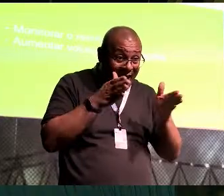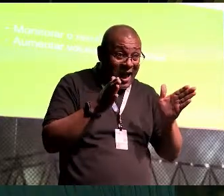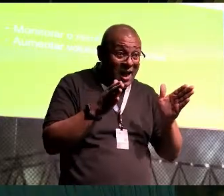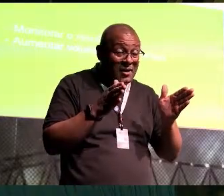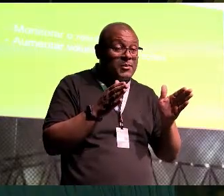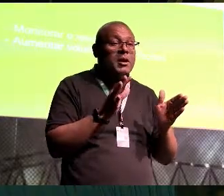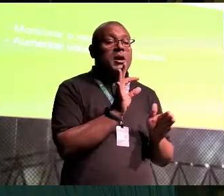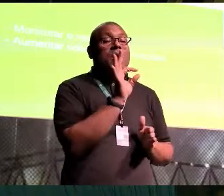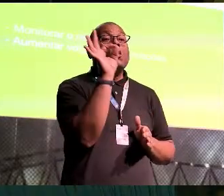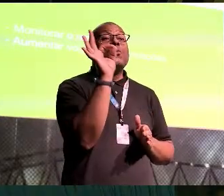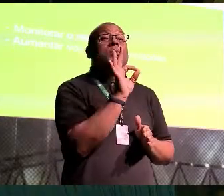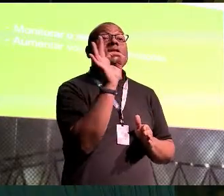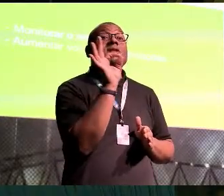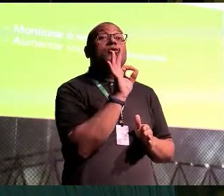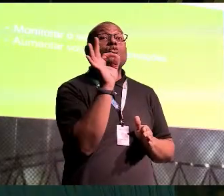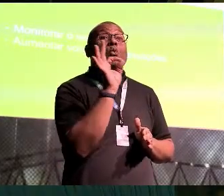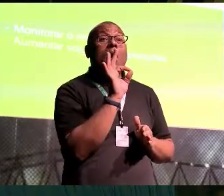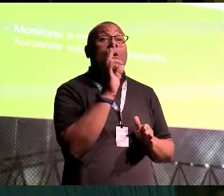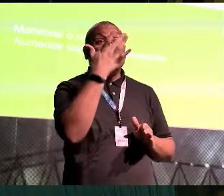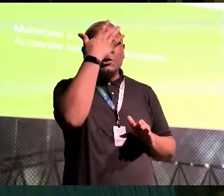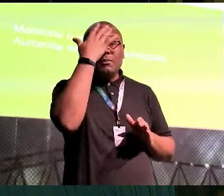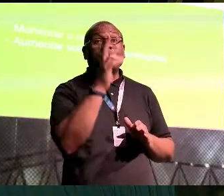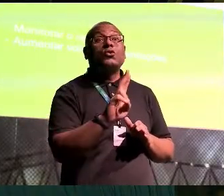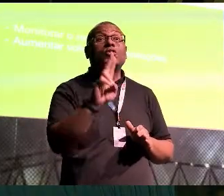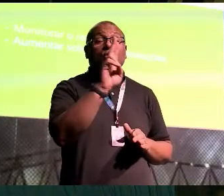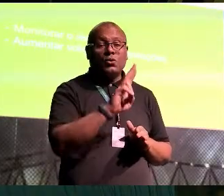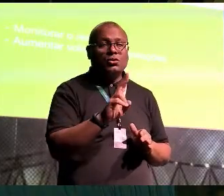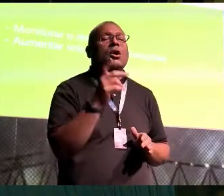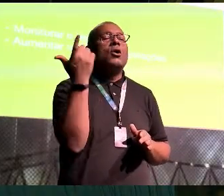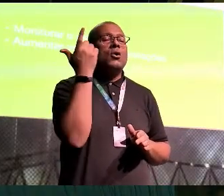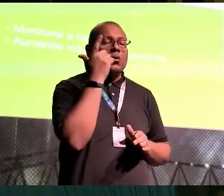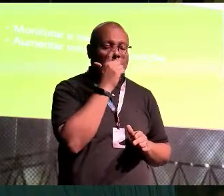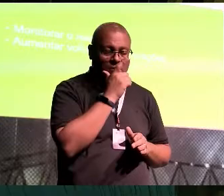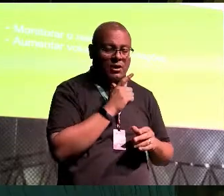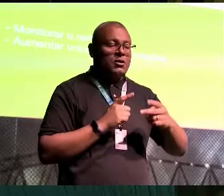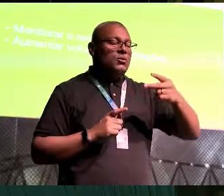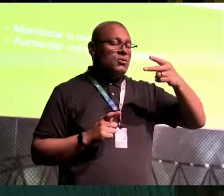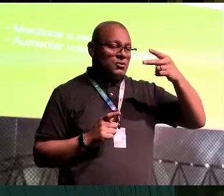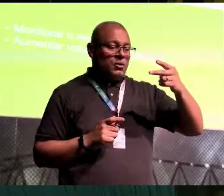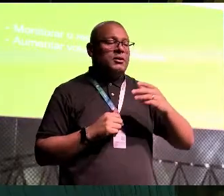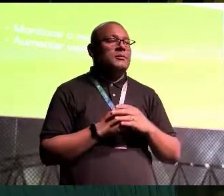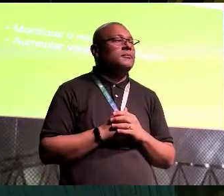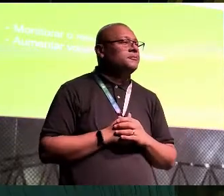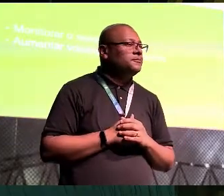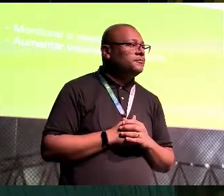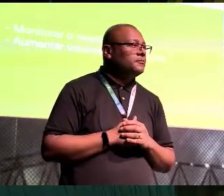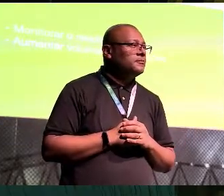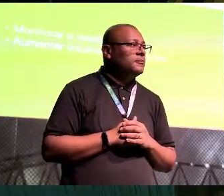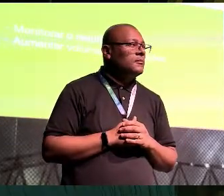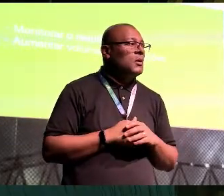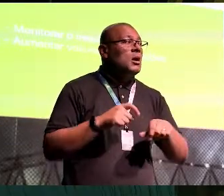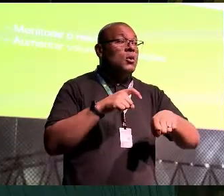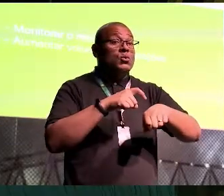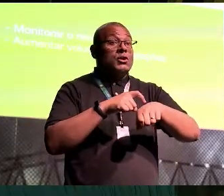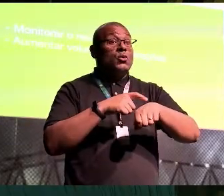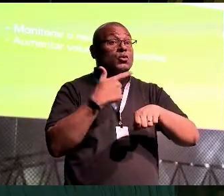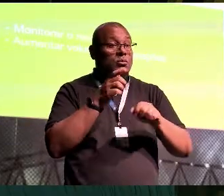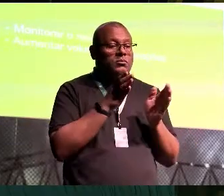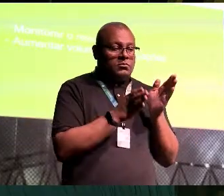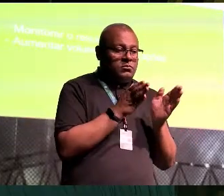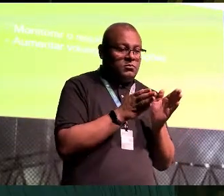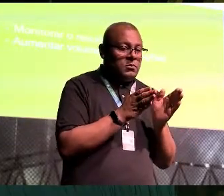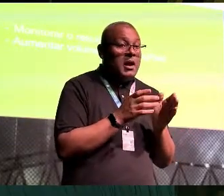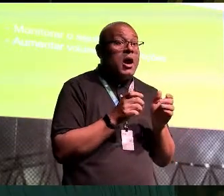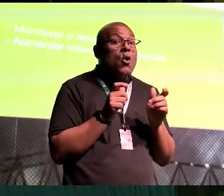por porcentagem, ou por algum contexto específico, enfim, a gente consegue utilizar das duas maneiras. No segundo momento, a gente consegue iniciar